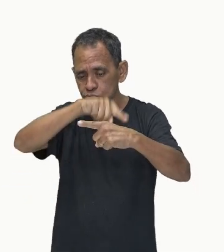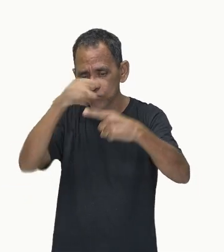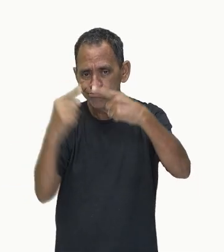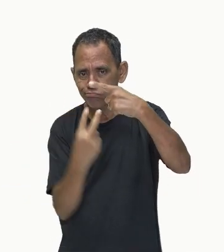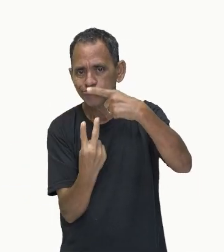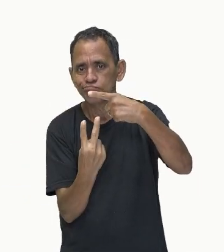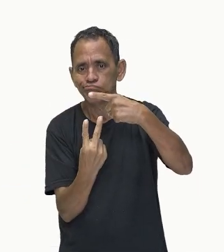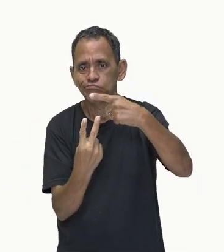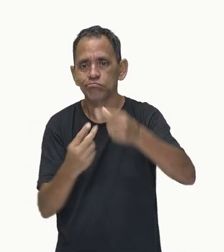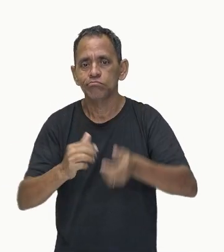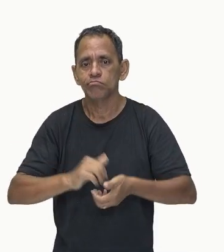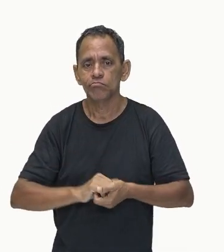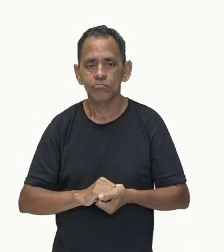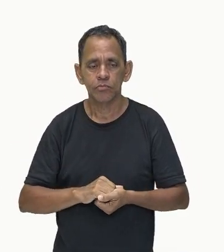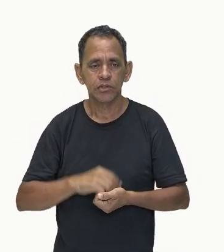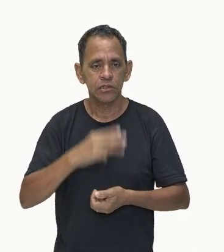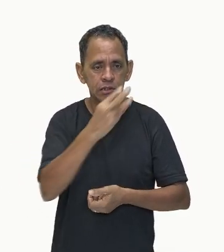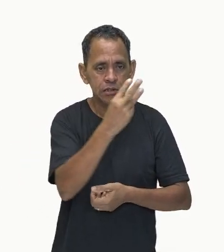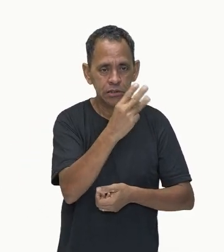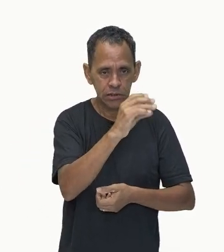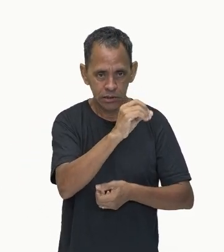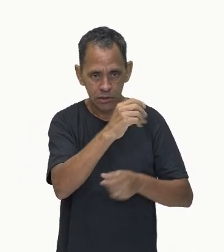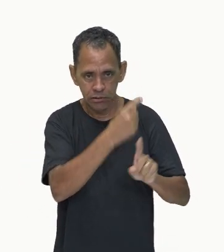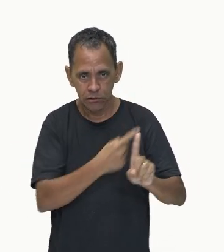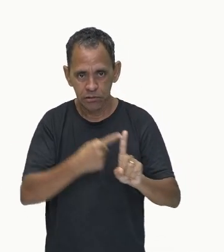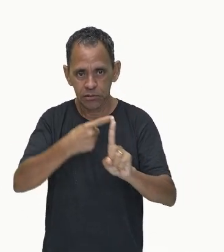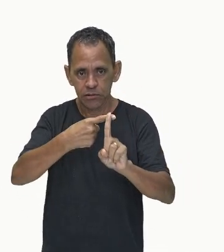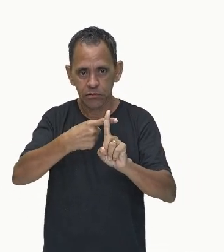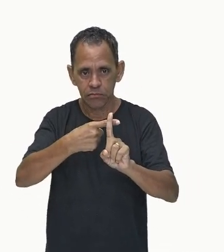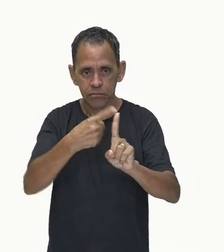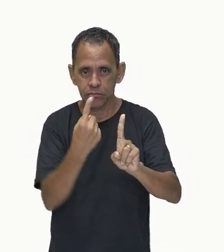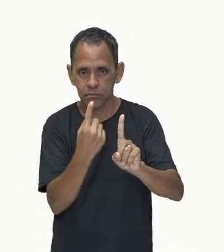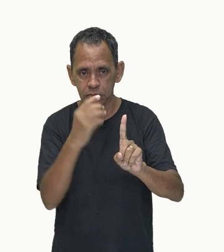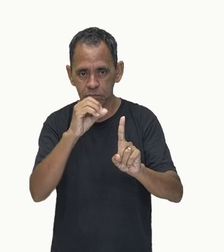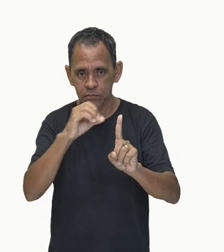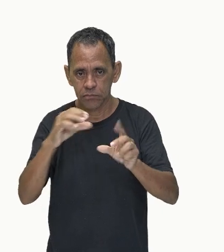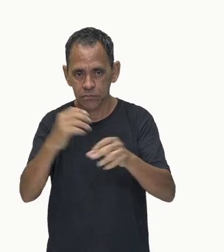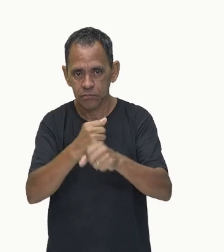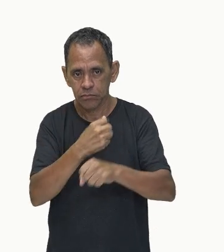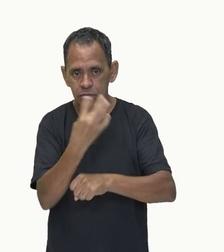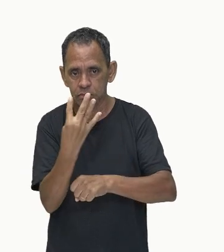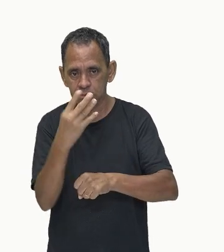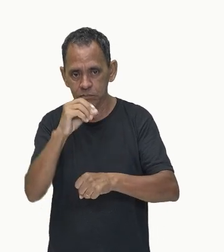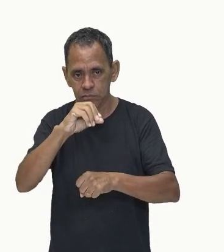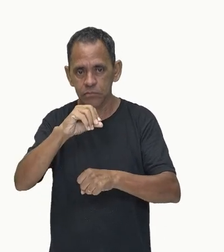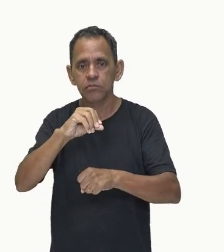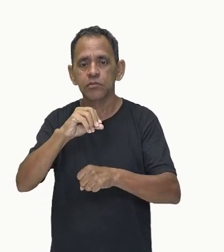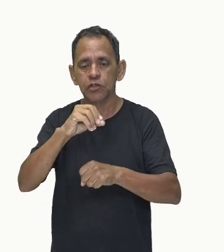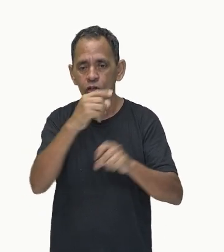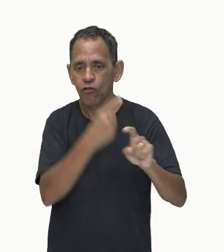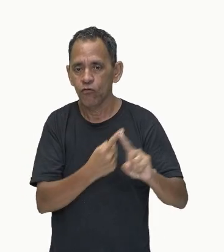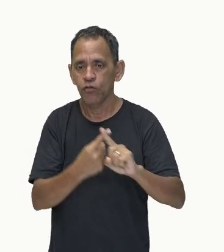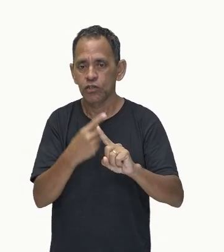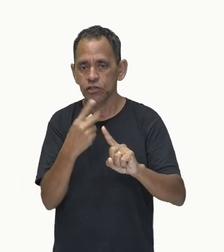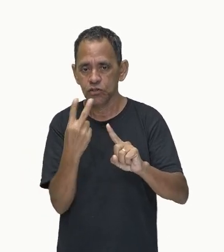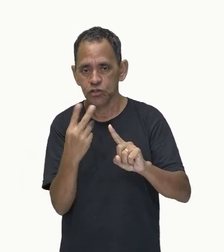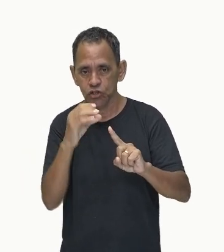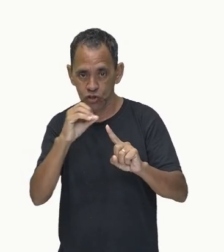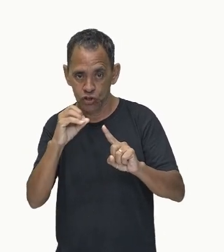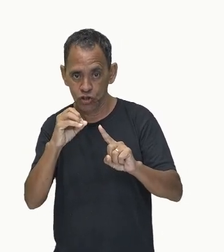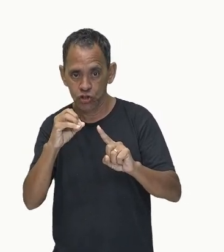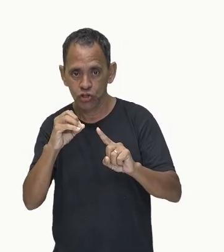30 mais 10 é 40, tá aqui, ó. Aí eu multiplico por 20 e divido por 2. 40 vezes 20